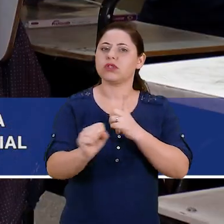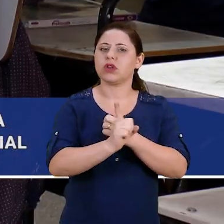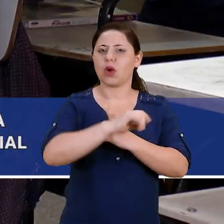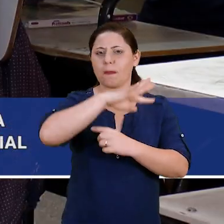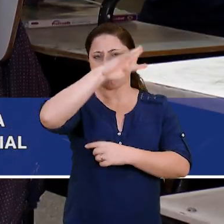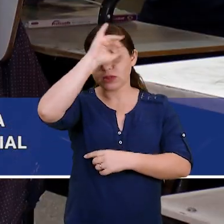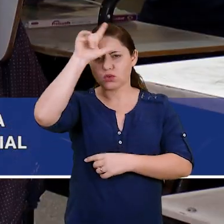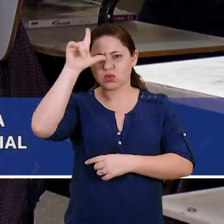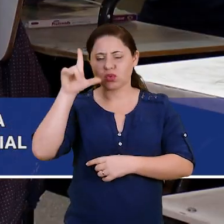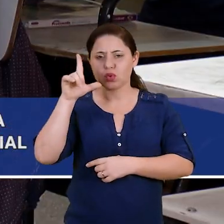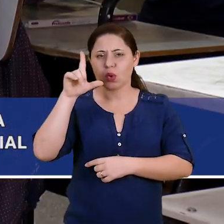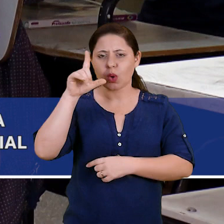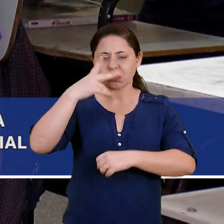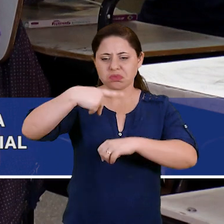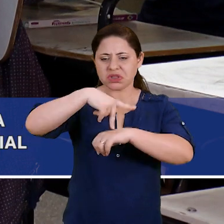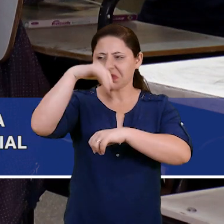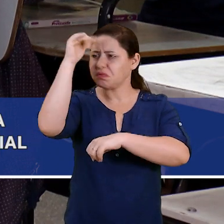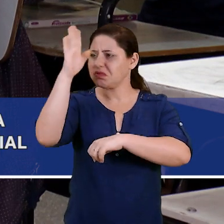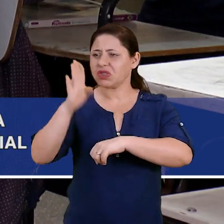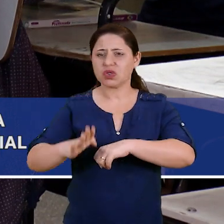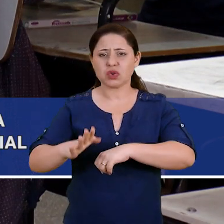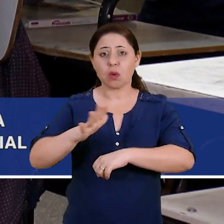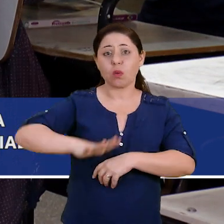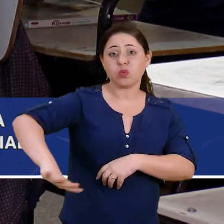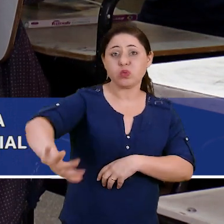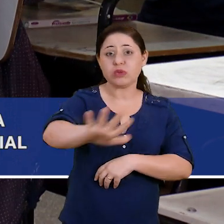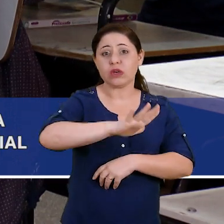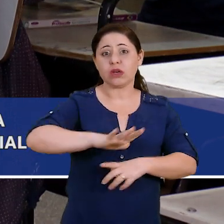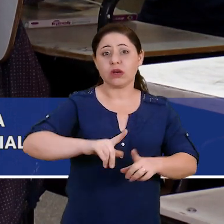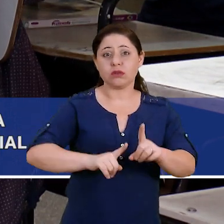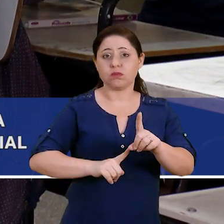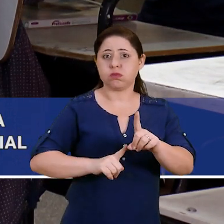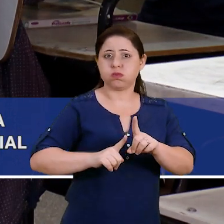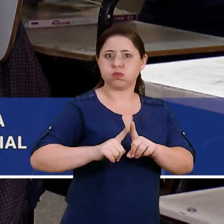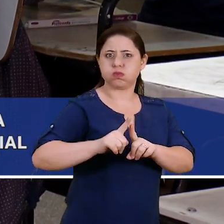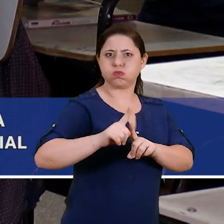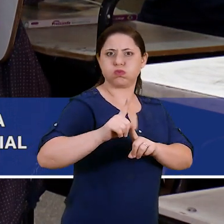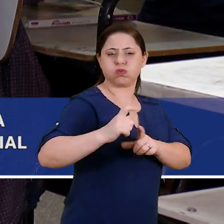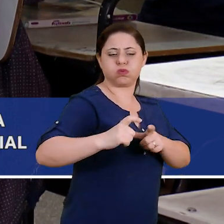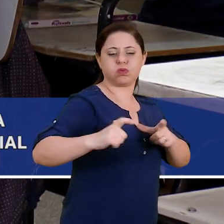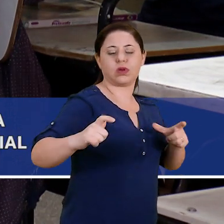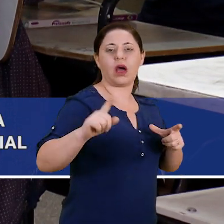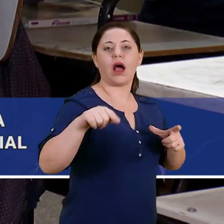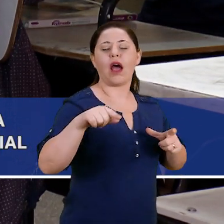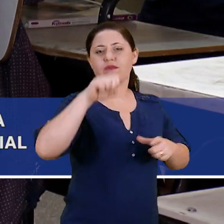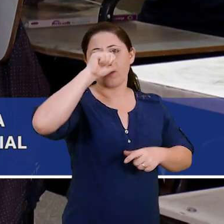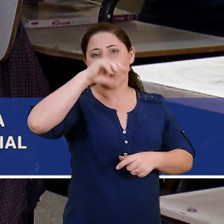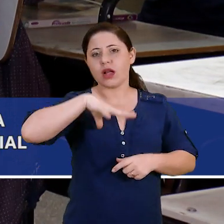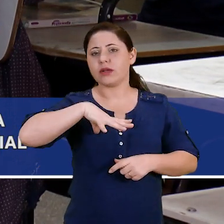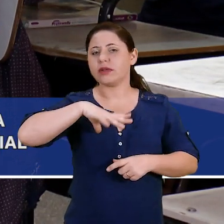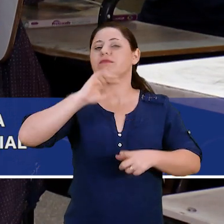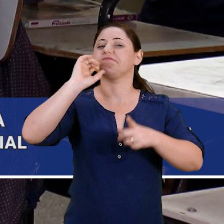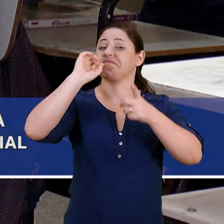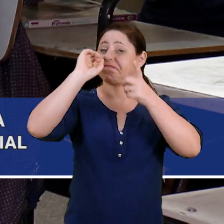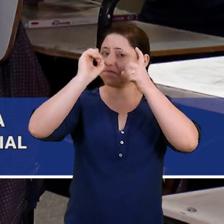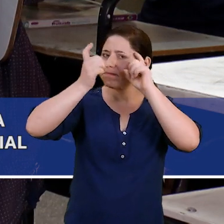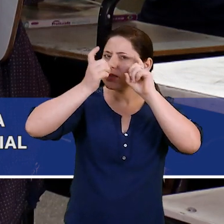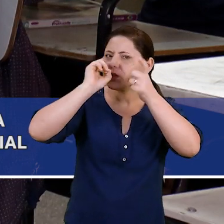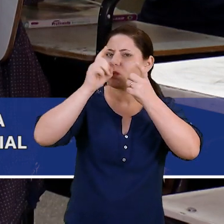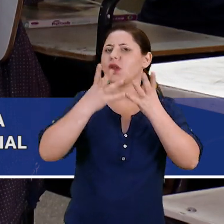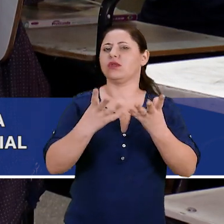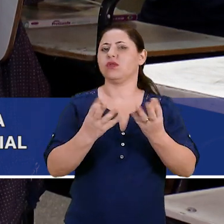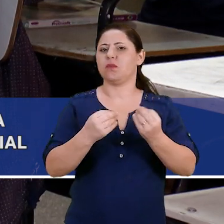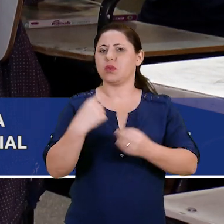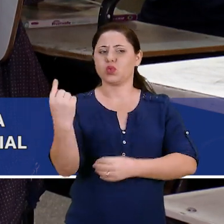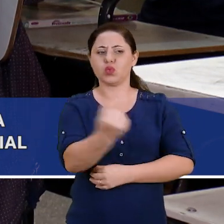nossa sociedade, tanto no Mato Grosso do Sul como no Brasil em geral, tem crescido muito esse tipo de violência. Então tem